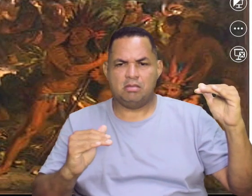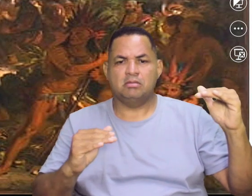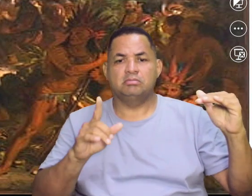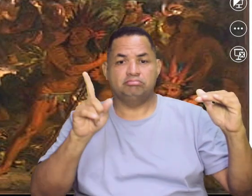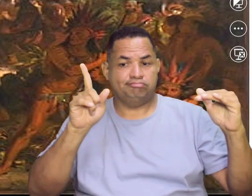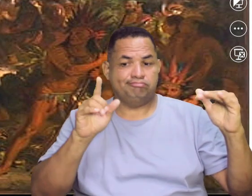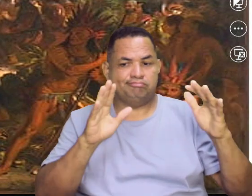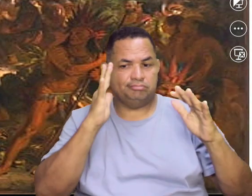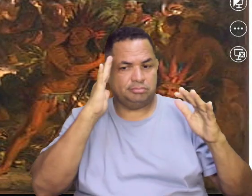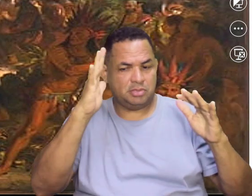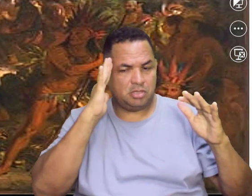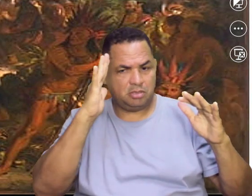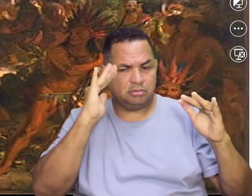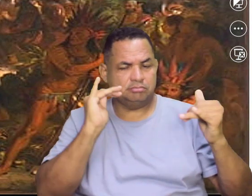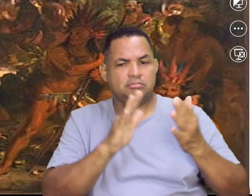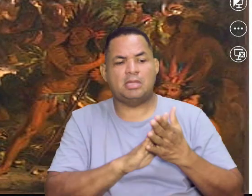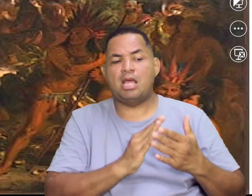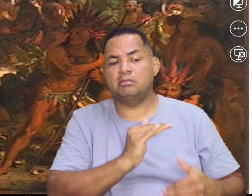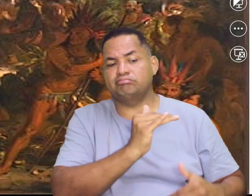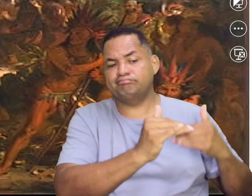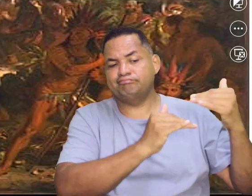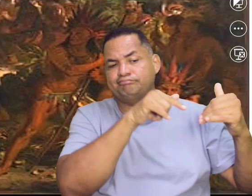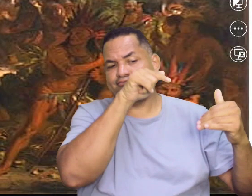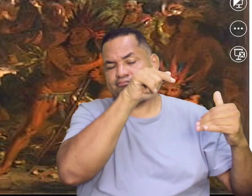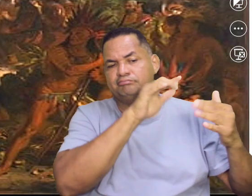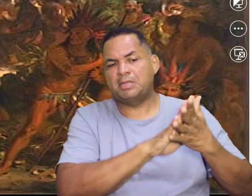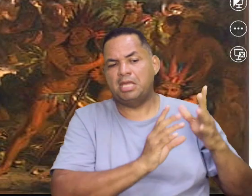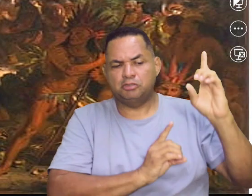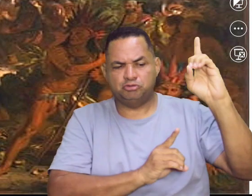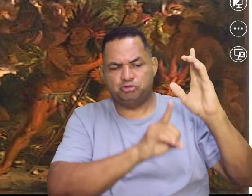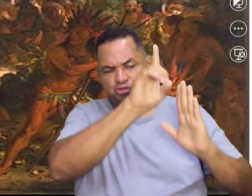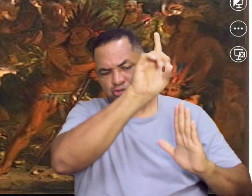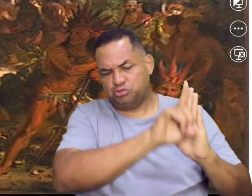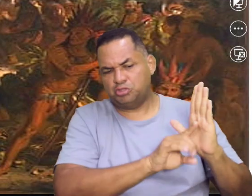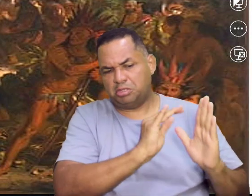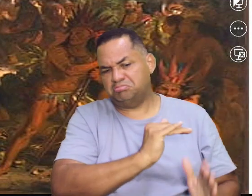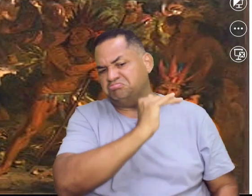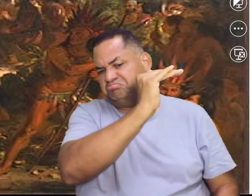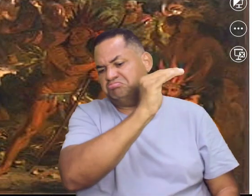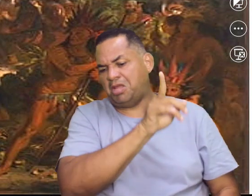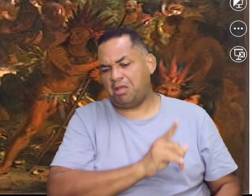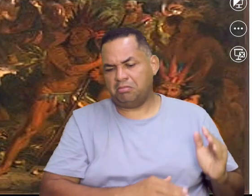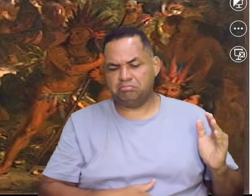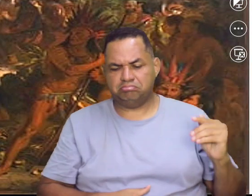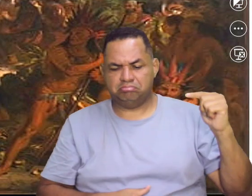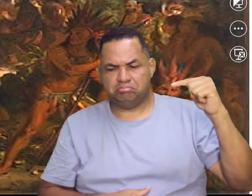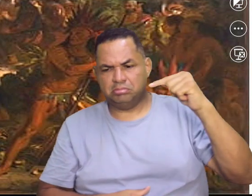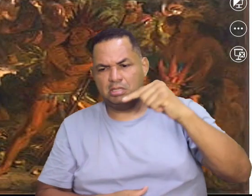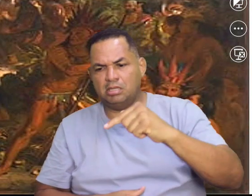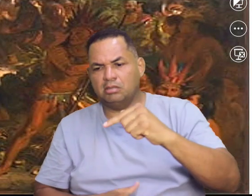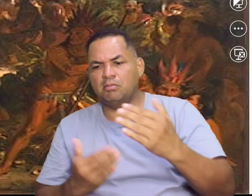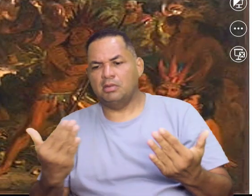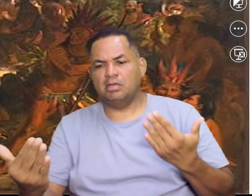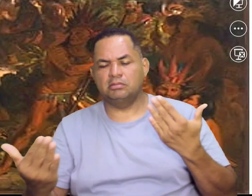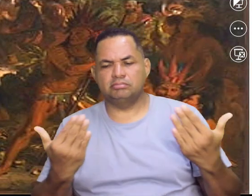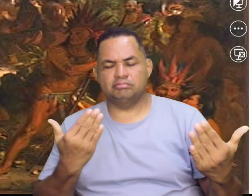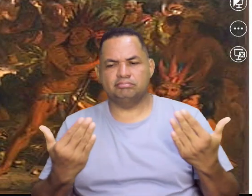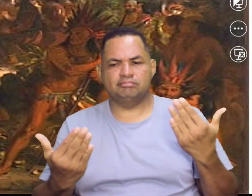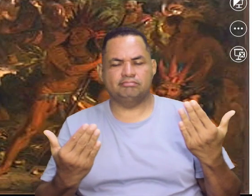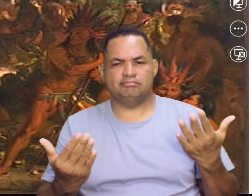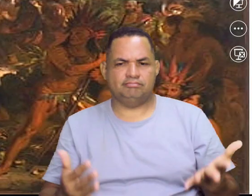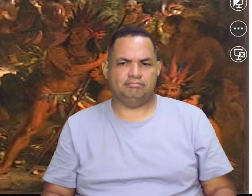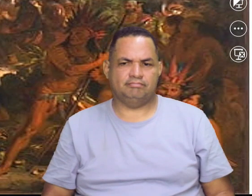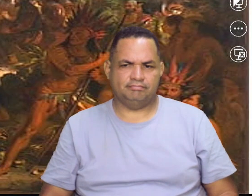civilizações mais evoluídas, elas têm o direito de dominar as menos evoluídas. O que vai dizer se uma sociedade é